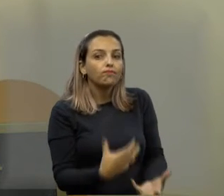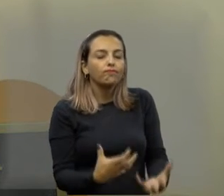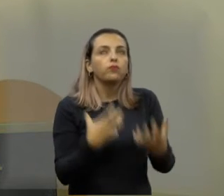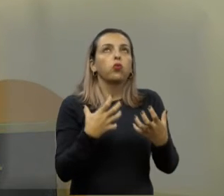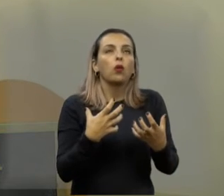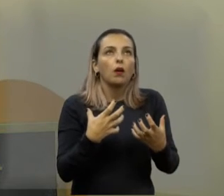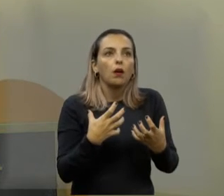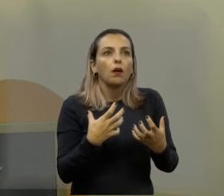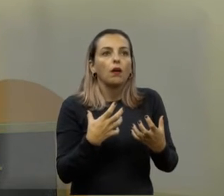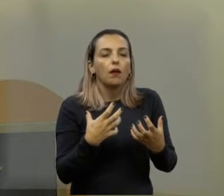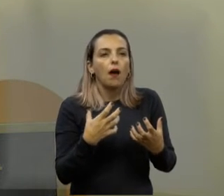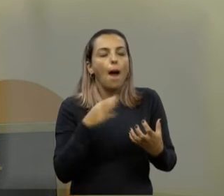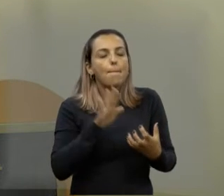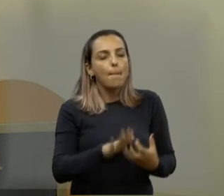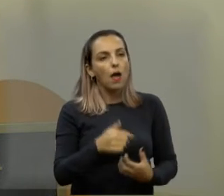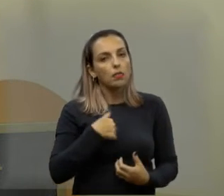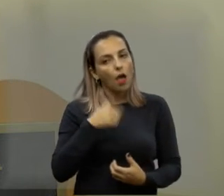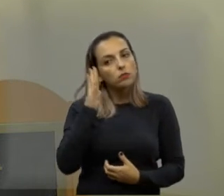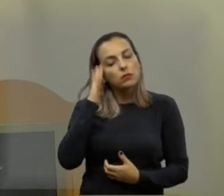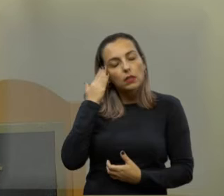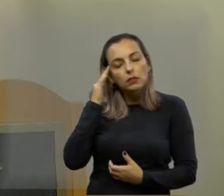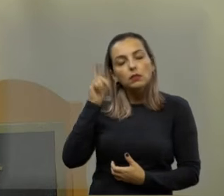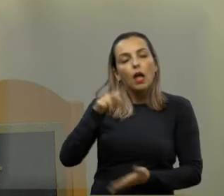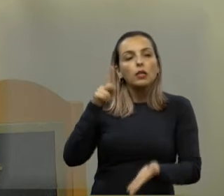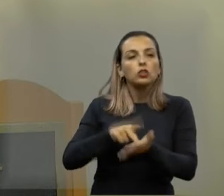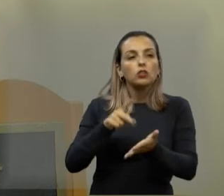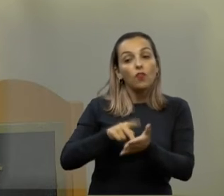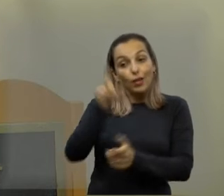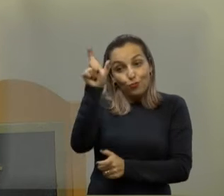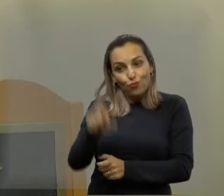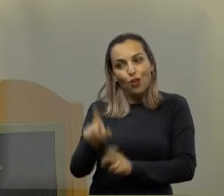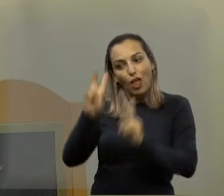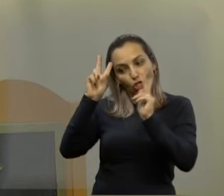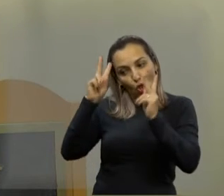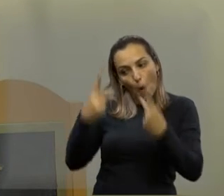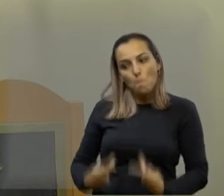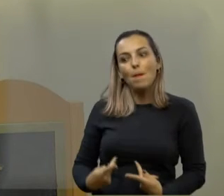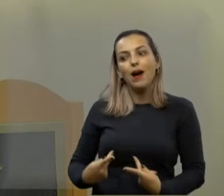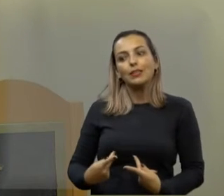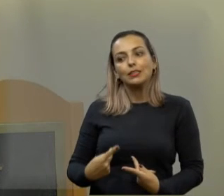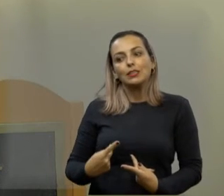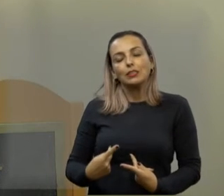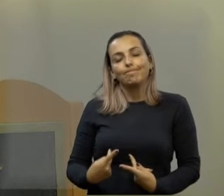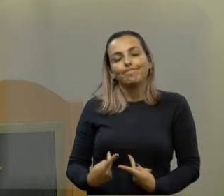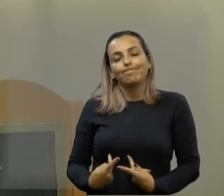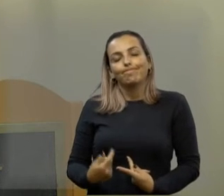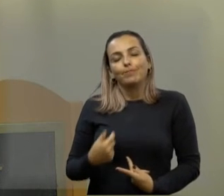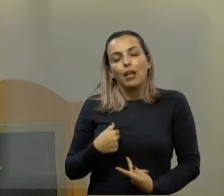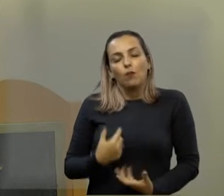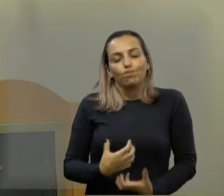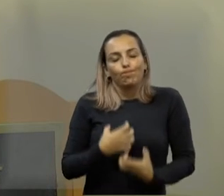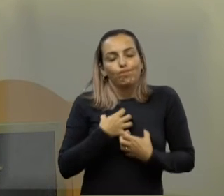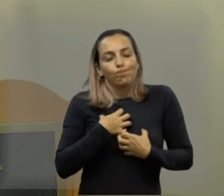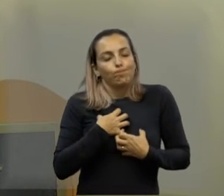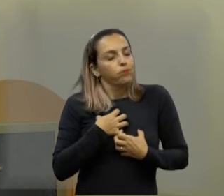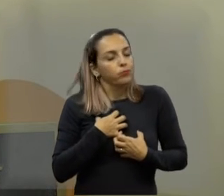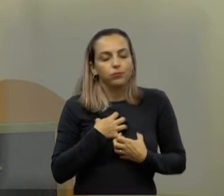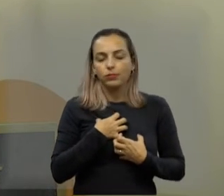profundamente mas eu entendi a natureza do homem e isso me frustra grandemente